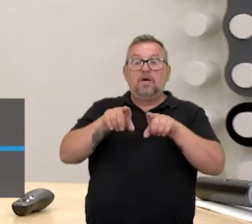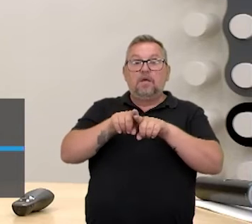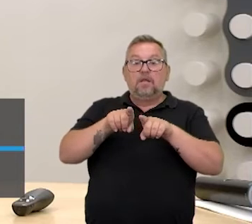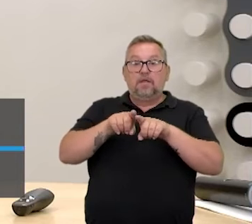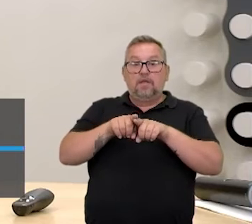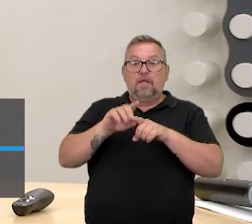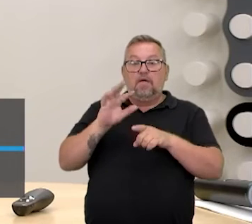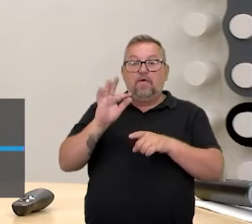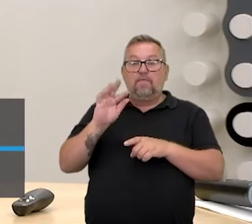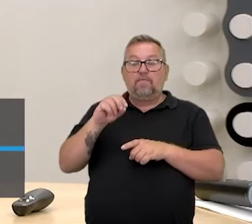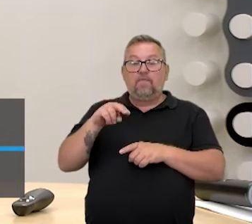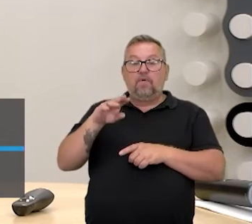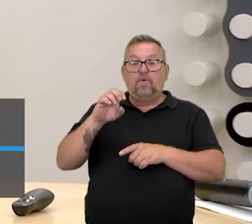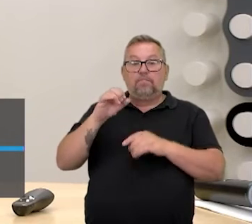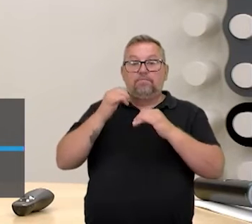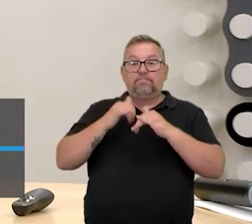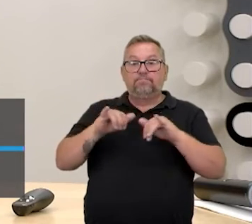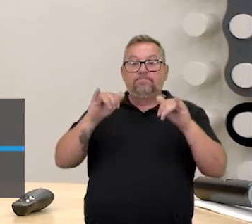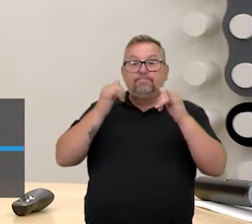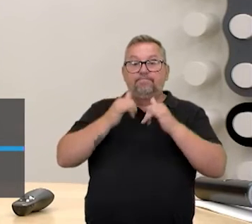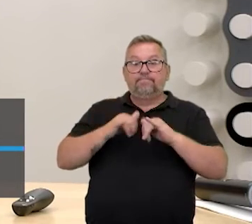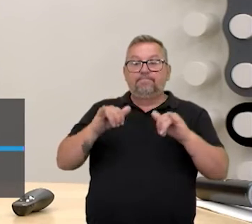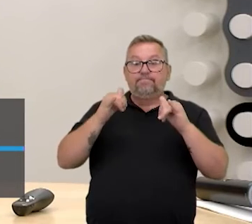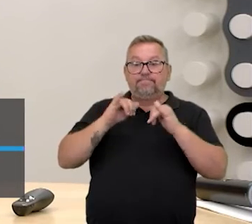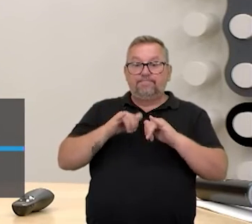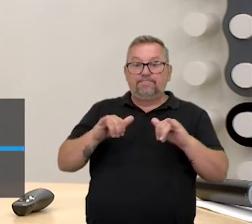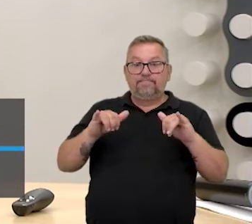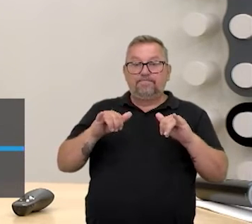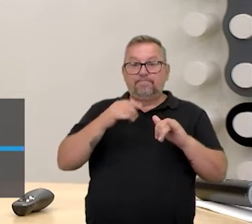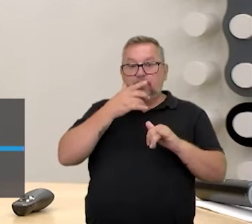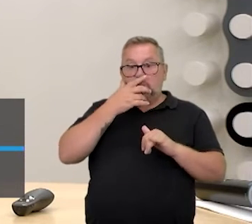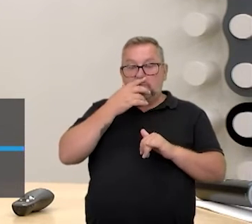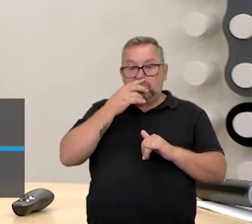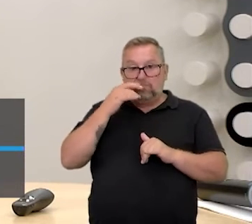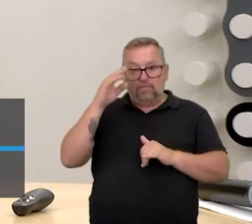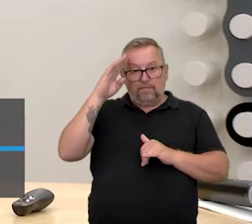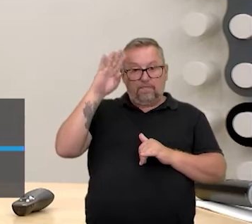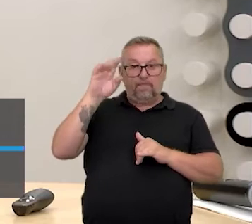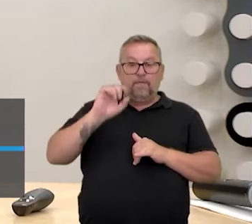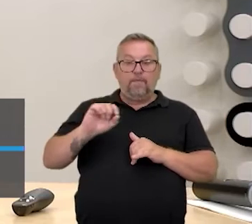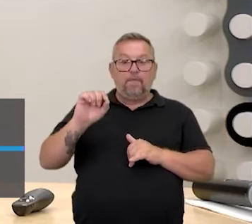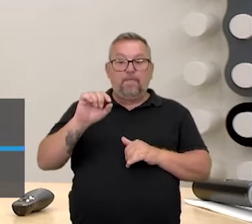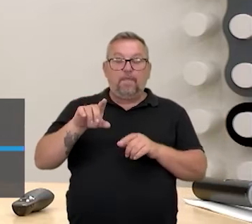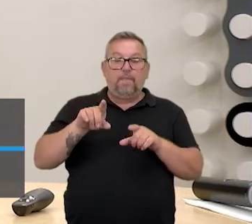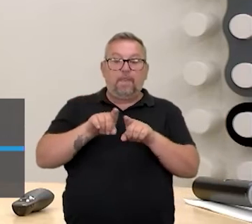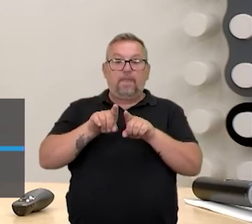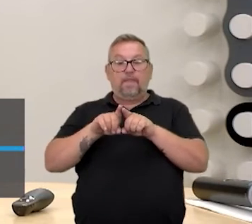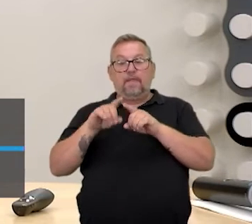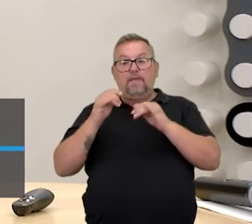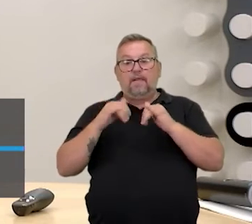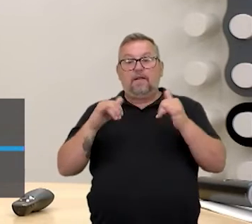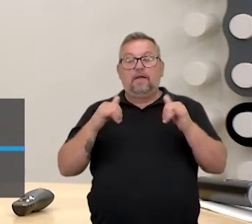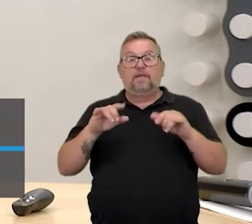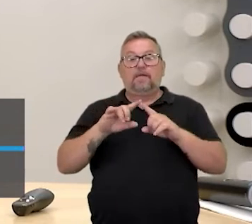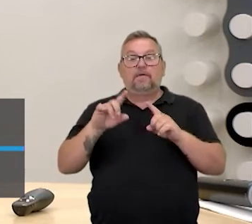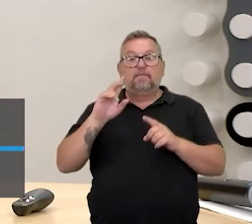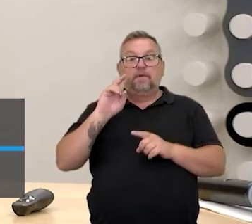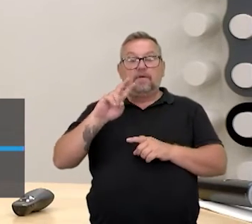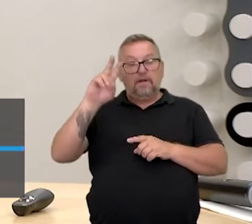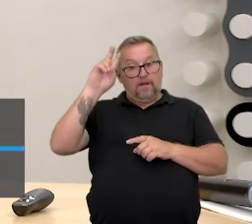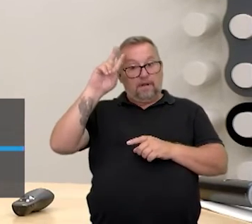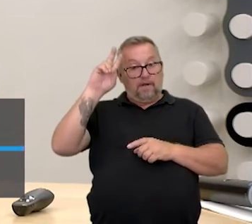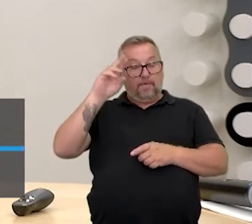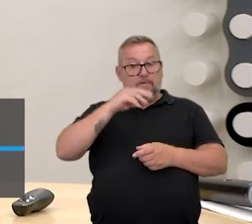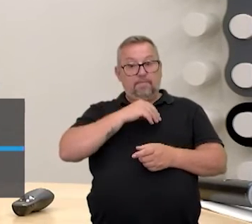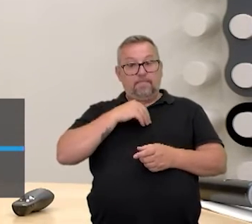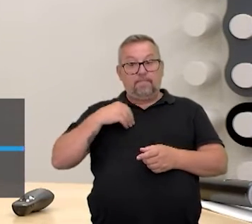fonte de energia, né, matriz, né, energética, principalmente também de energia elétrica. Vale lembrar que a China, que tem a